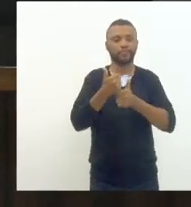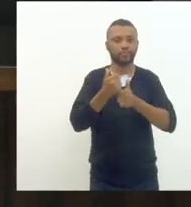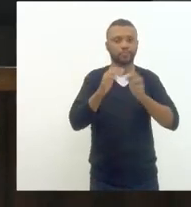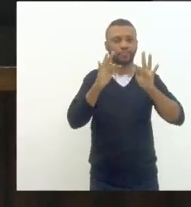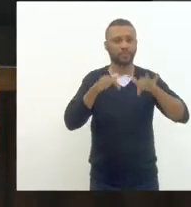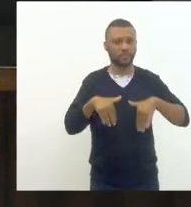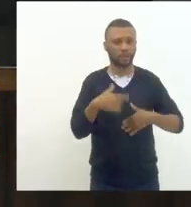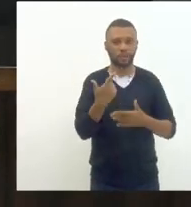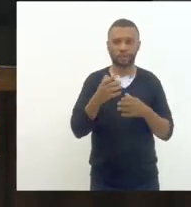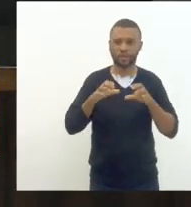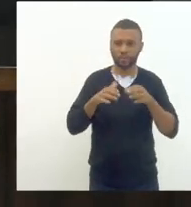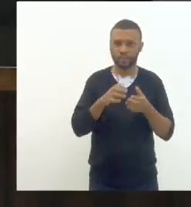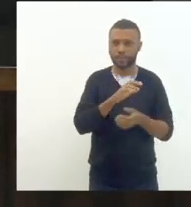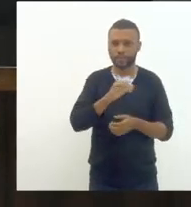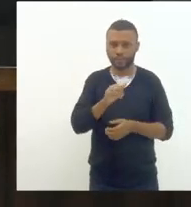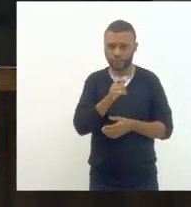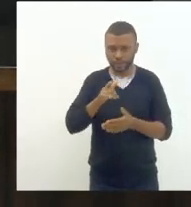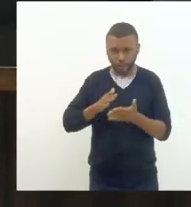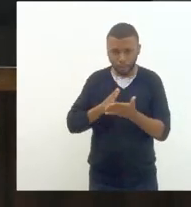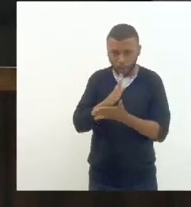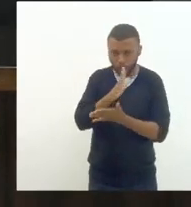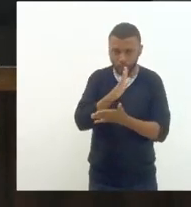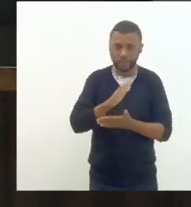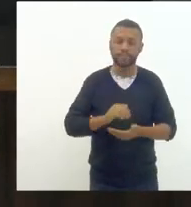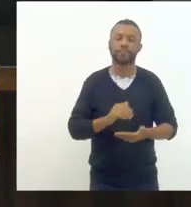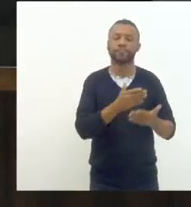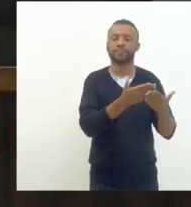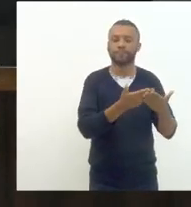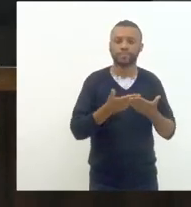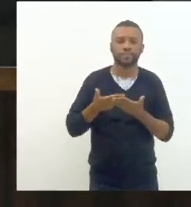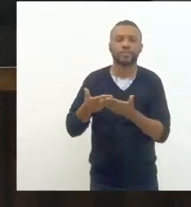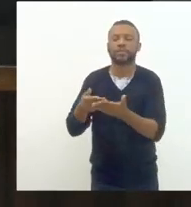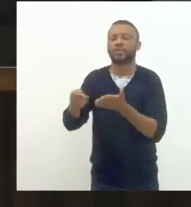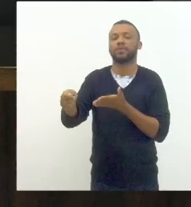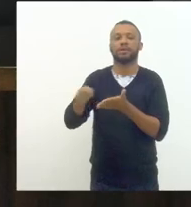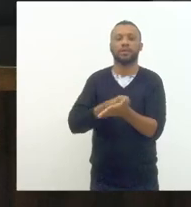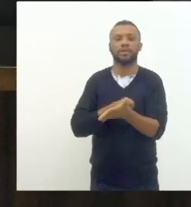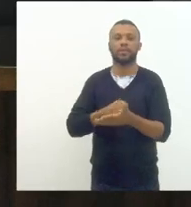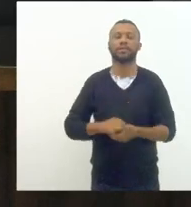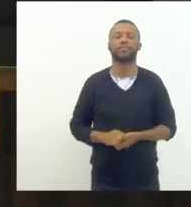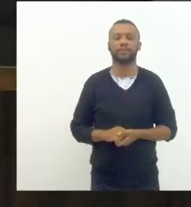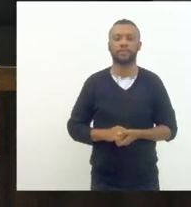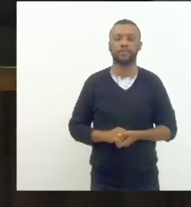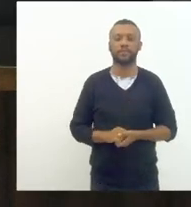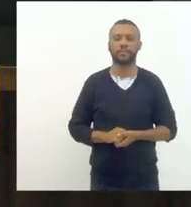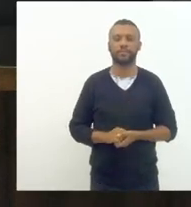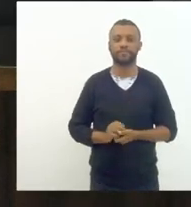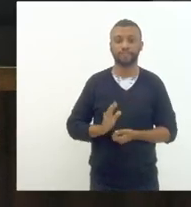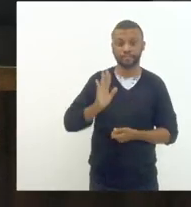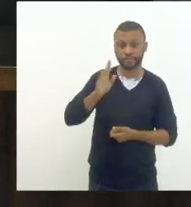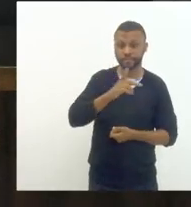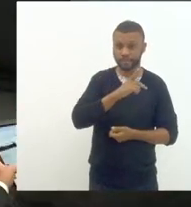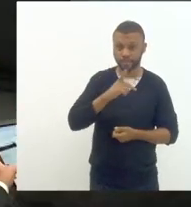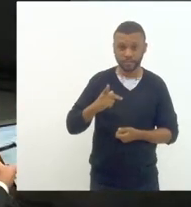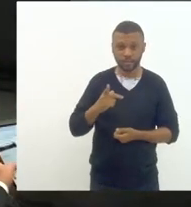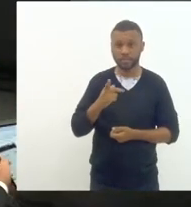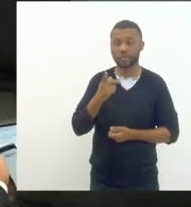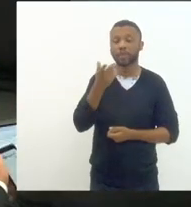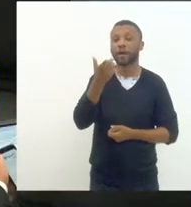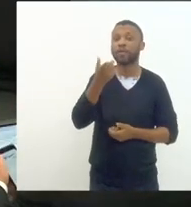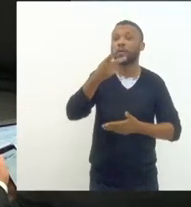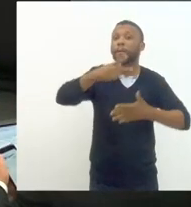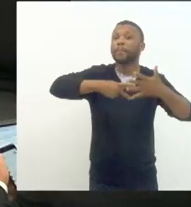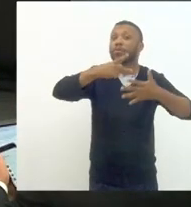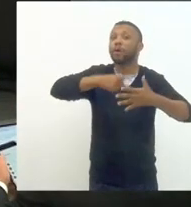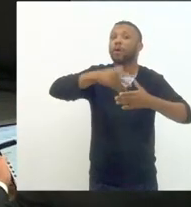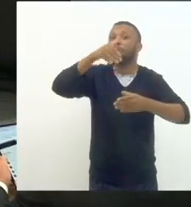da Comissão de Constituição e Justiça. Senhores que aprovam, permaneçam como estão. Aprovado, vai a autógrafa. Senhor presidente, com voto contrário da